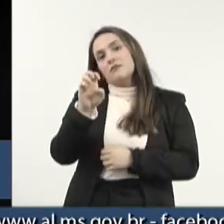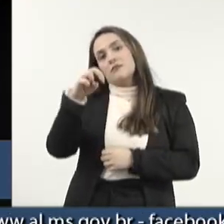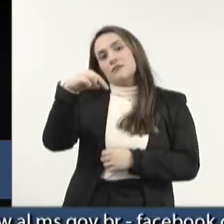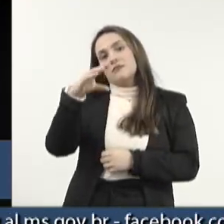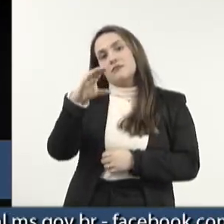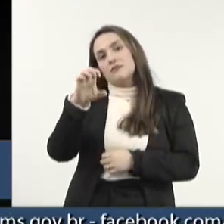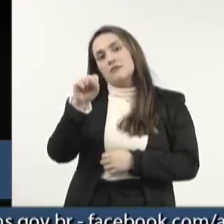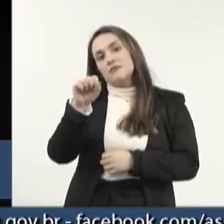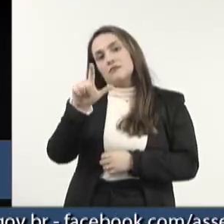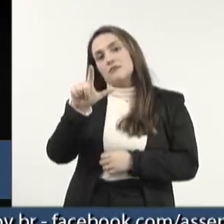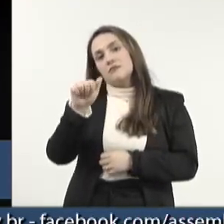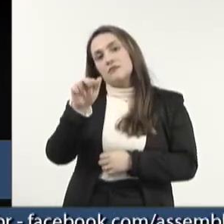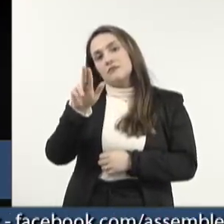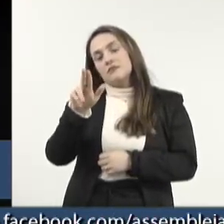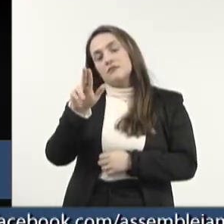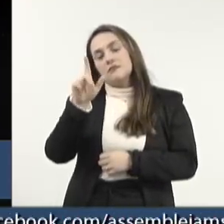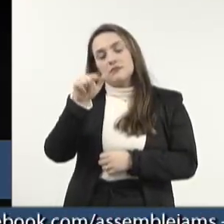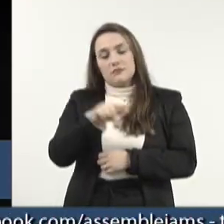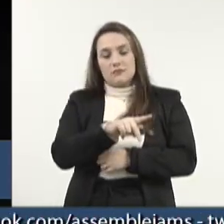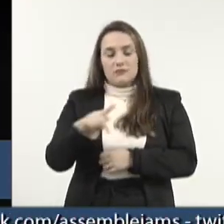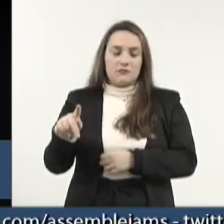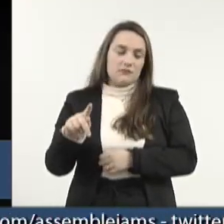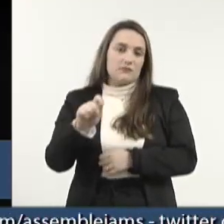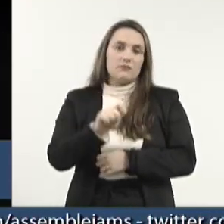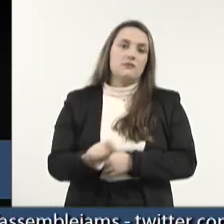Oliveira, presidente da ACUA, Associação